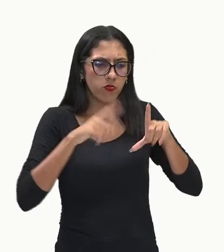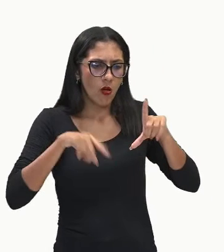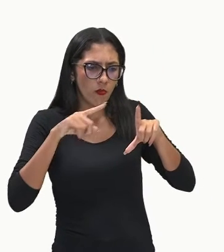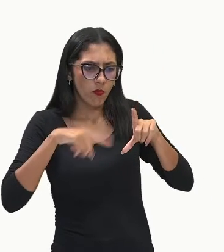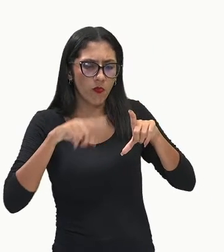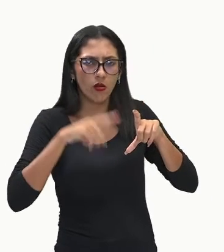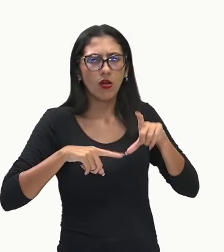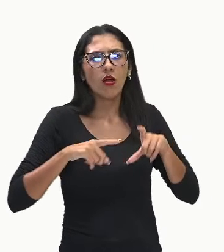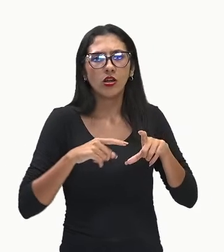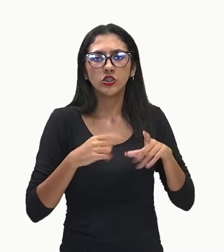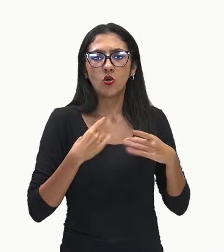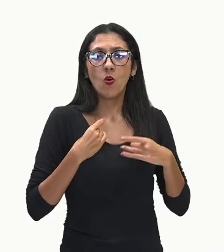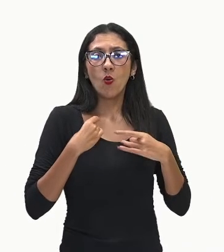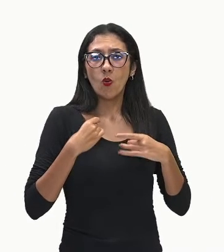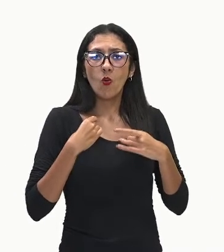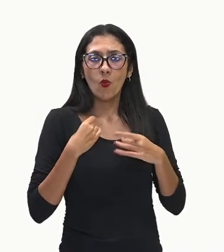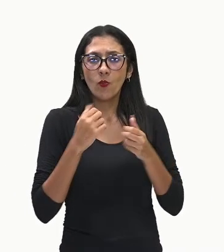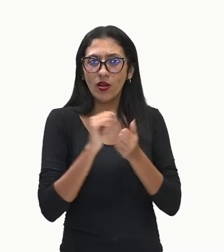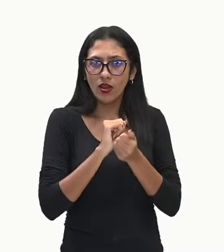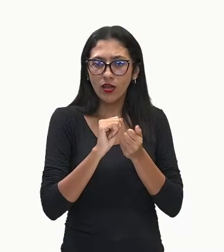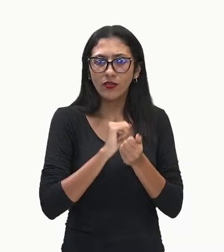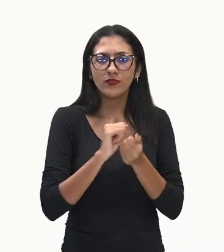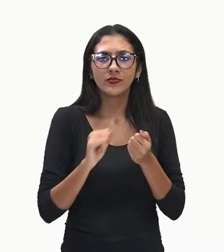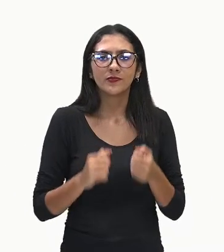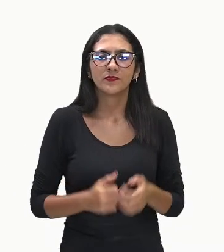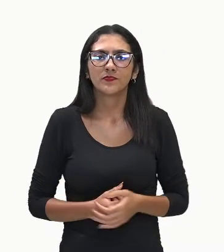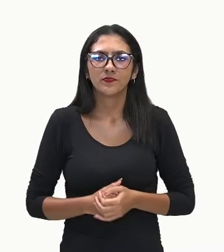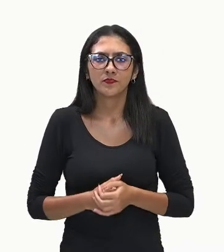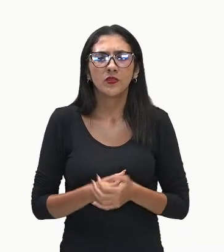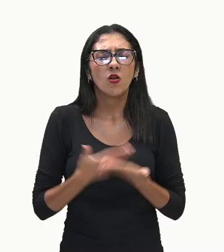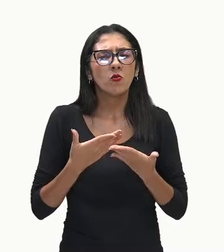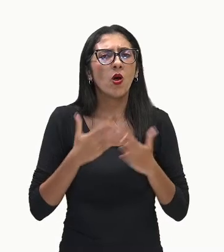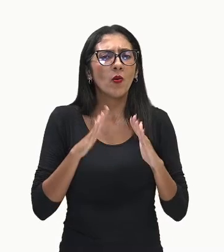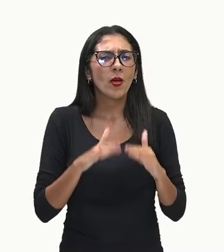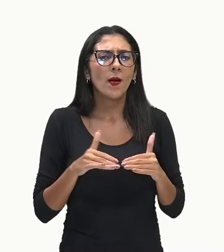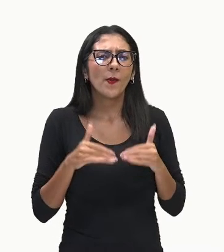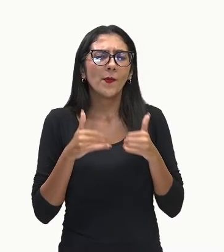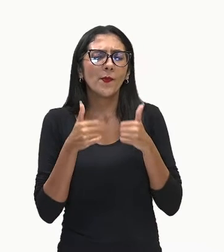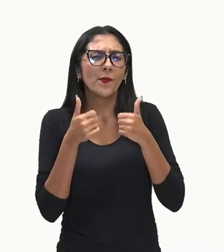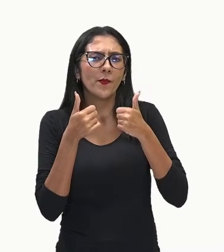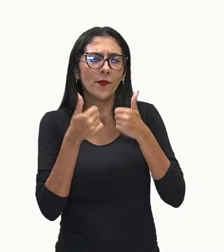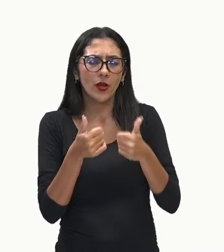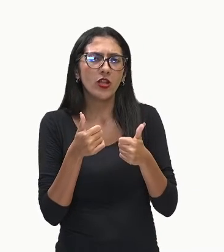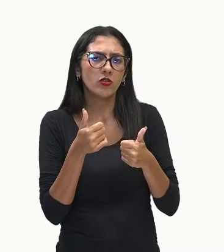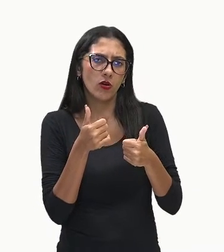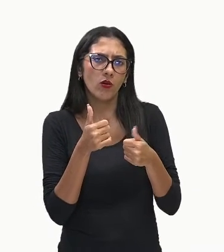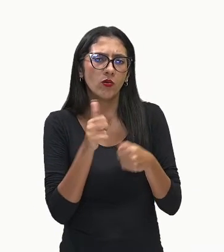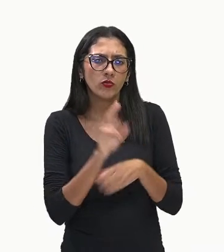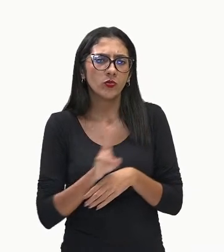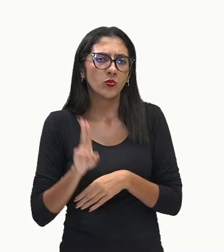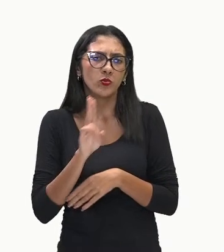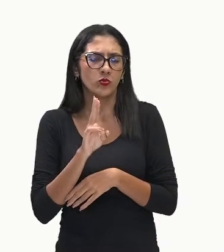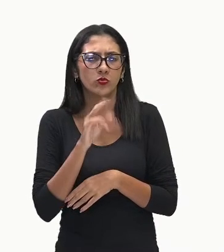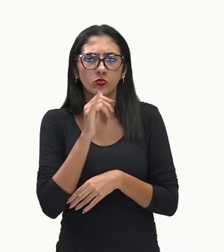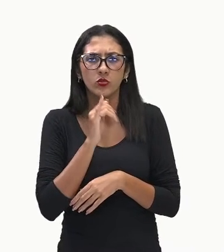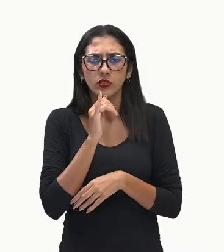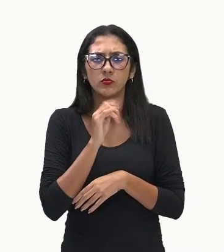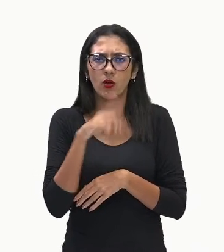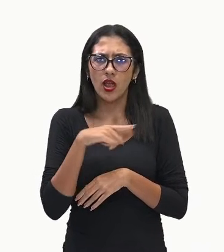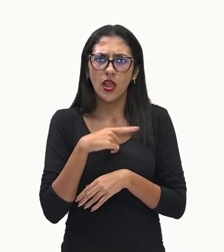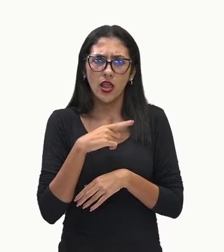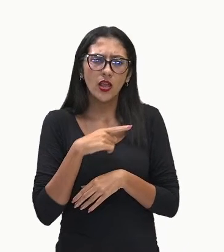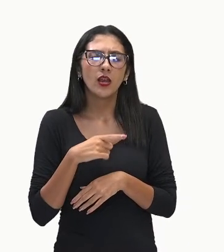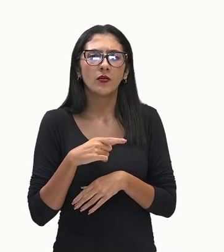quanto ao rendimento econômico e ambiental é aquela que gasta simultaneamente menos energia e